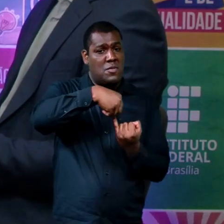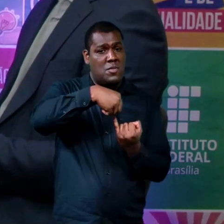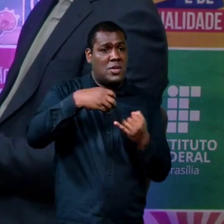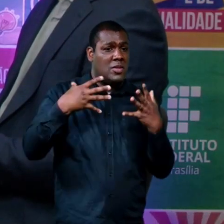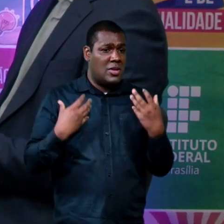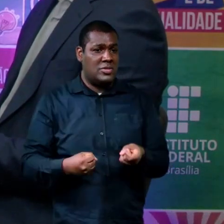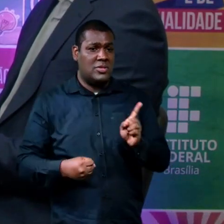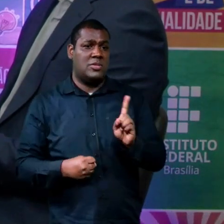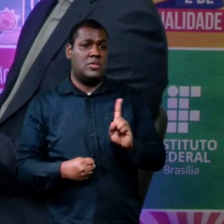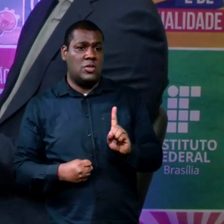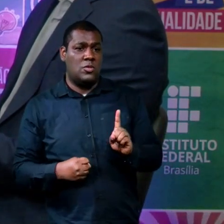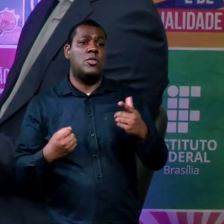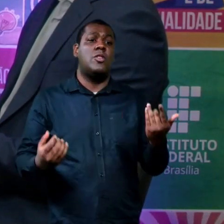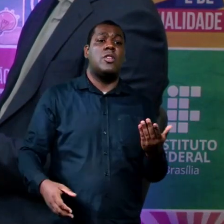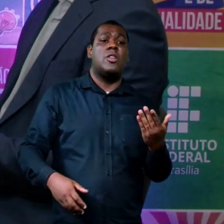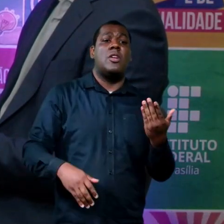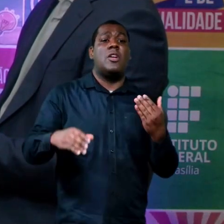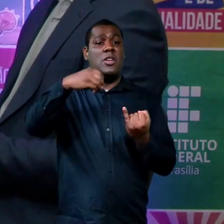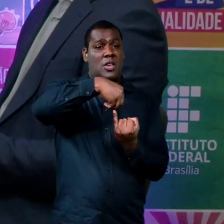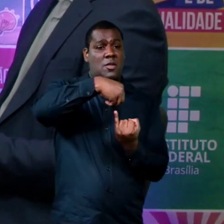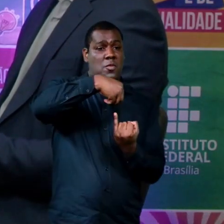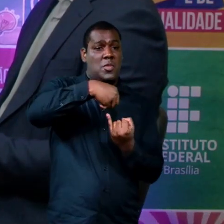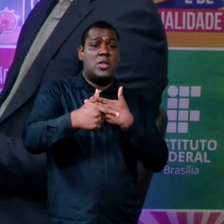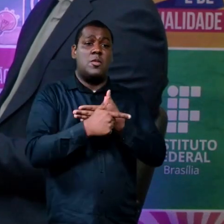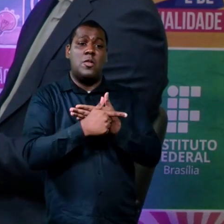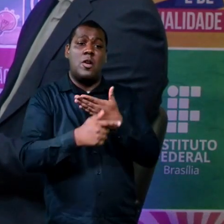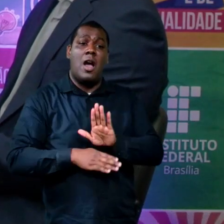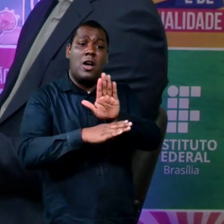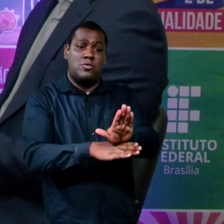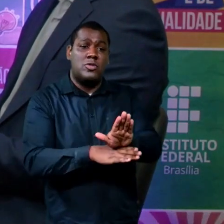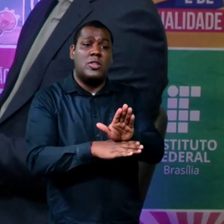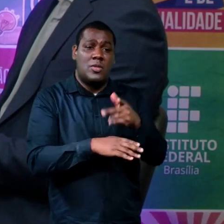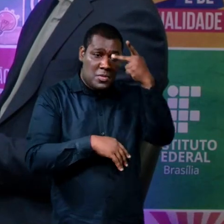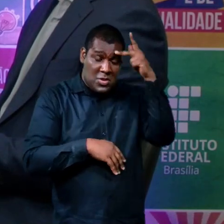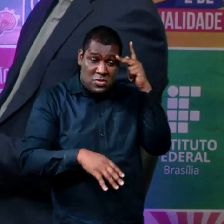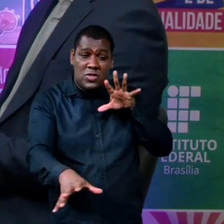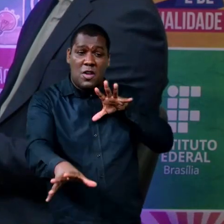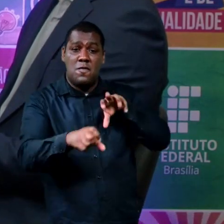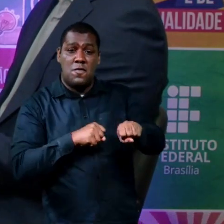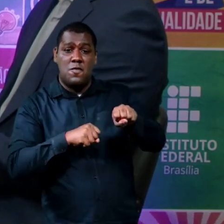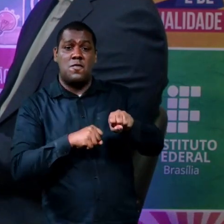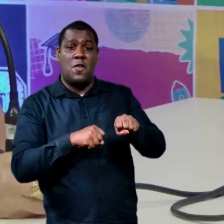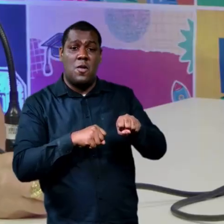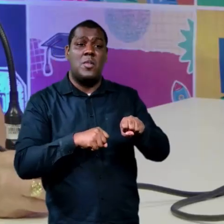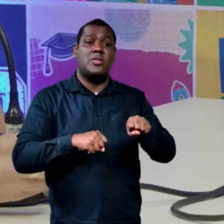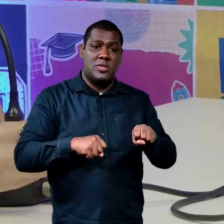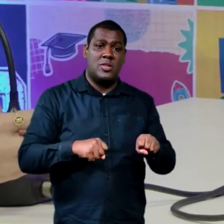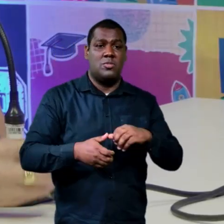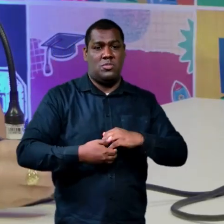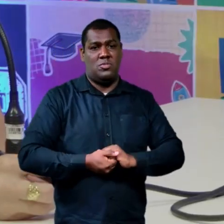qualidade, gratuita, né, a formação do cidadão, e desenvolvimento, né, desse sujeito, na sociedade.